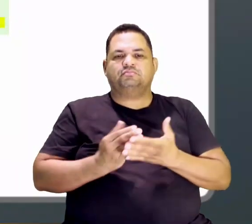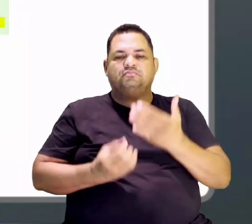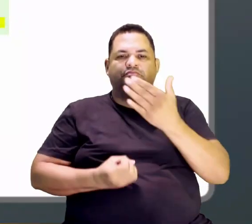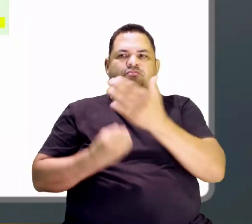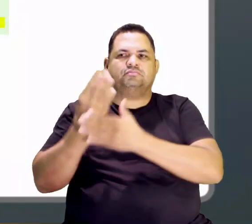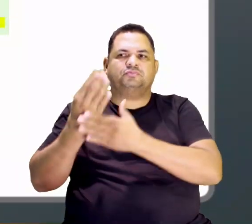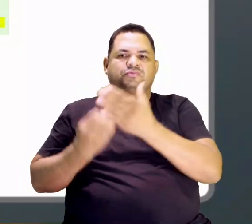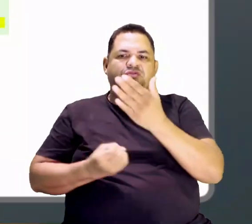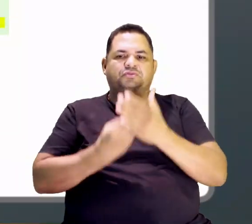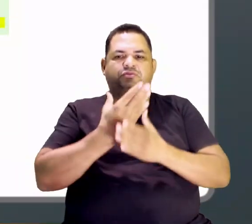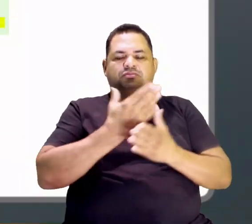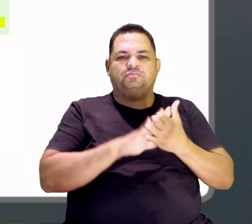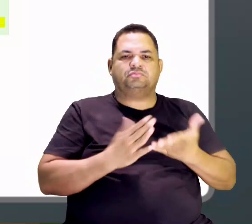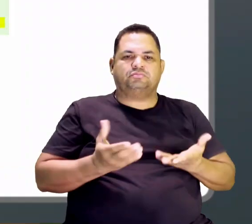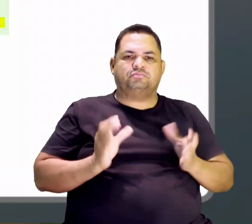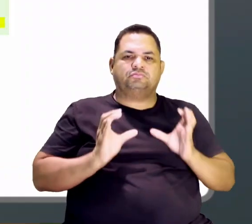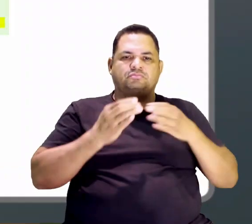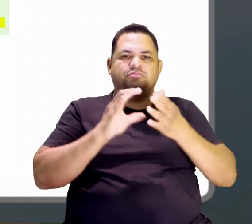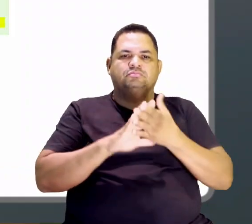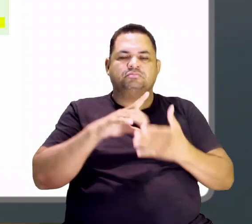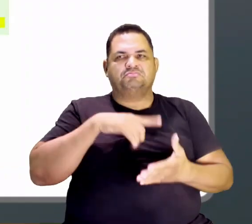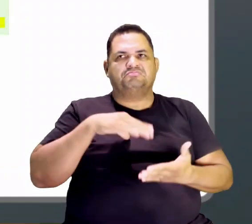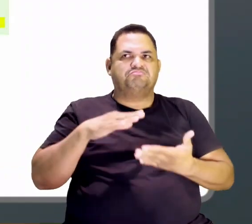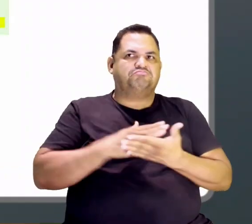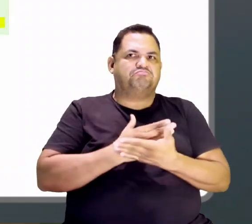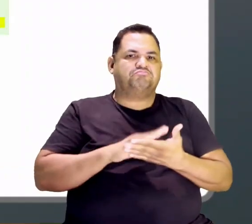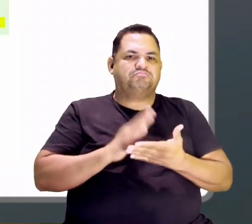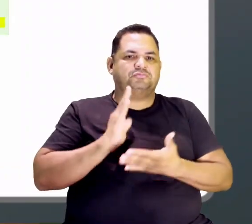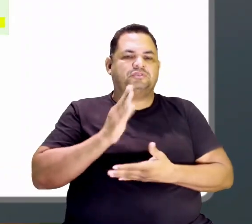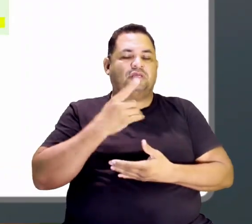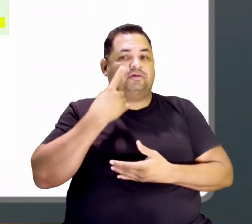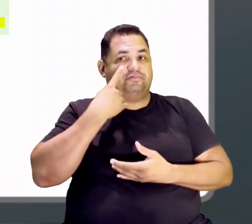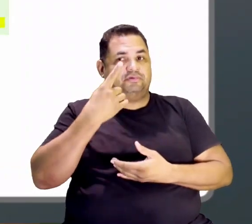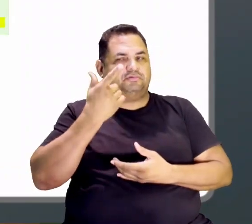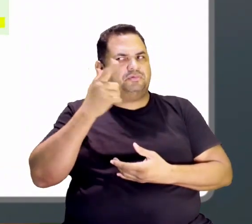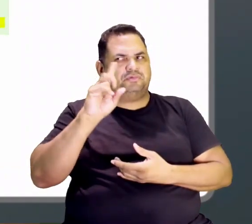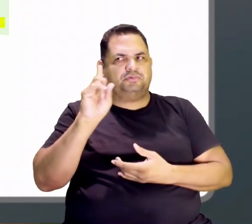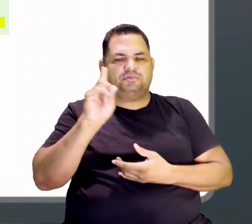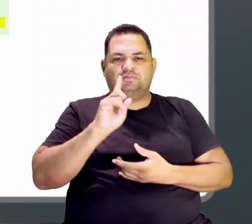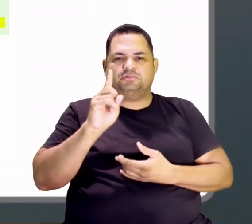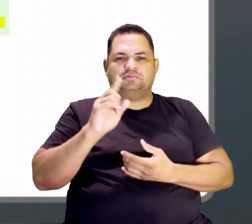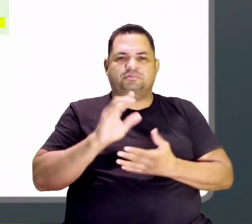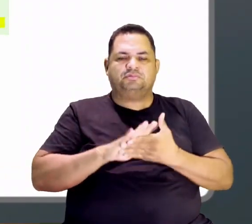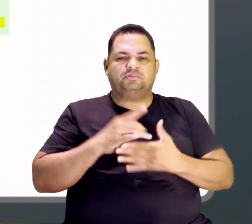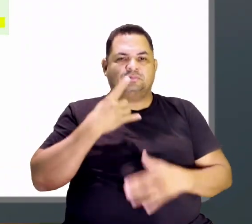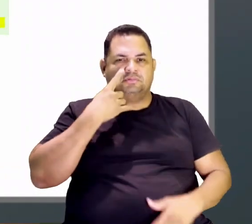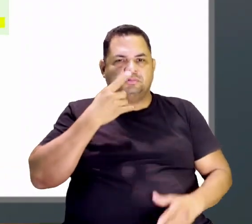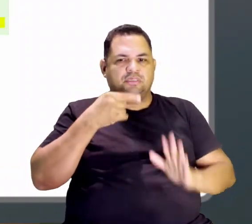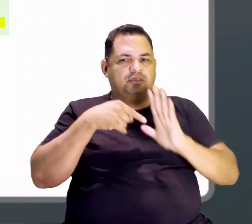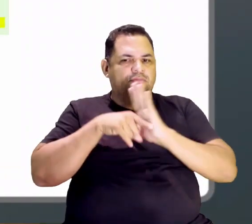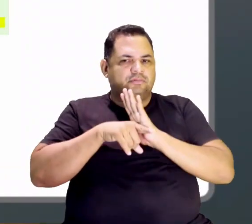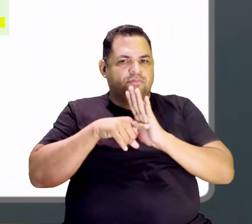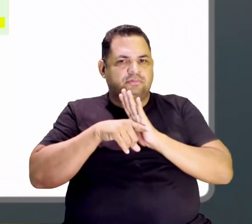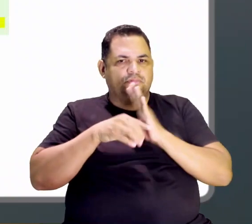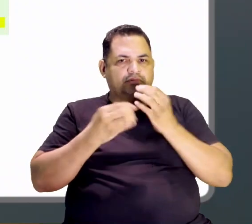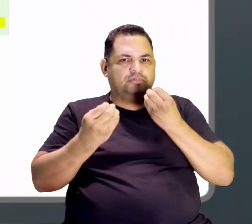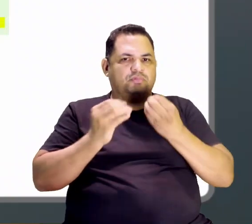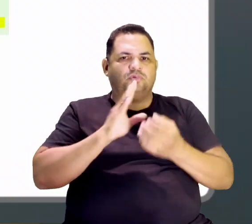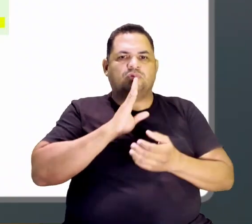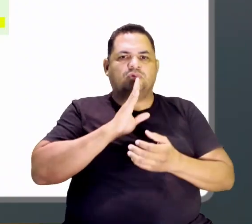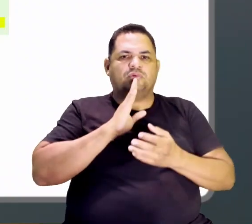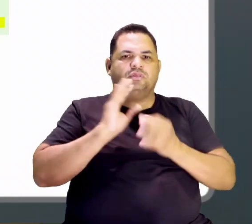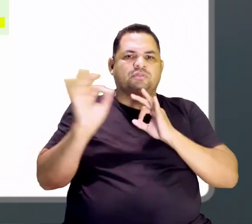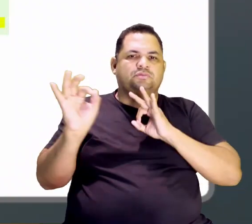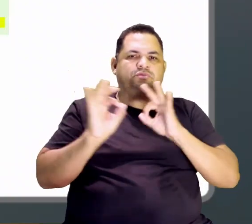cada momento, né? Algumas talvez você já tenha visto, outras não, mas aí vai lá, pesquisa. Conhece um pouquinho da